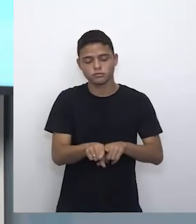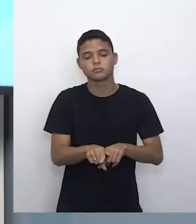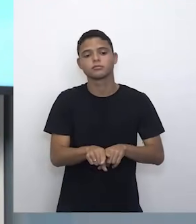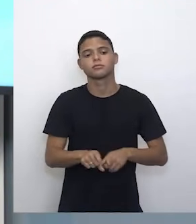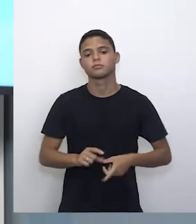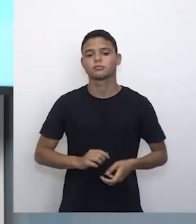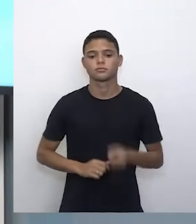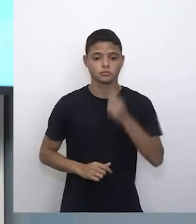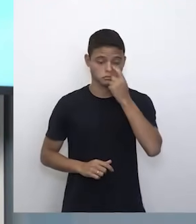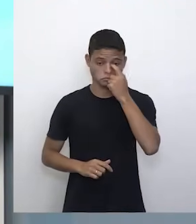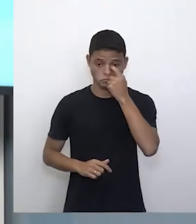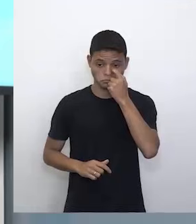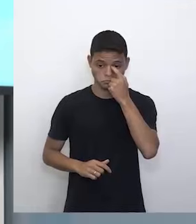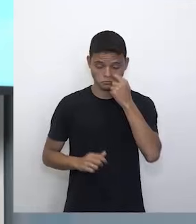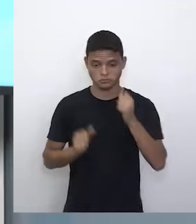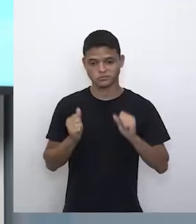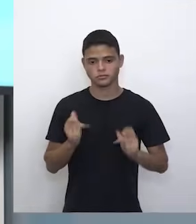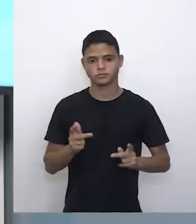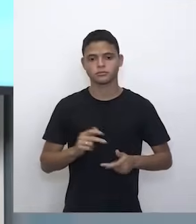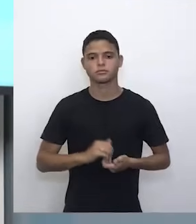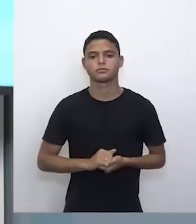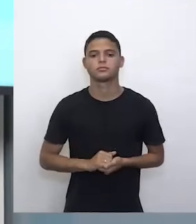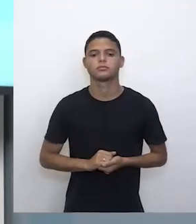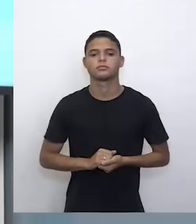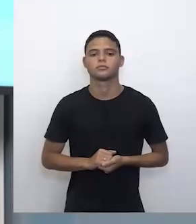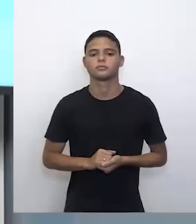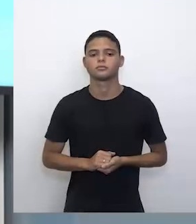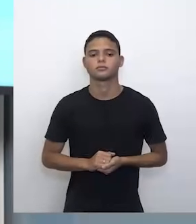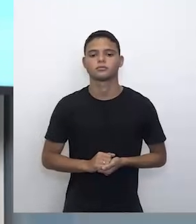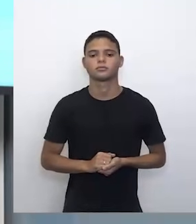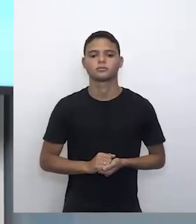partenogênese, tudo bem? Muito bem.